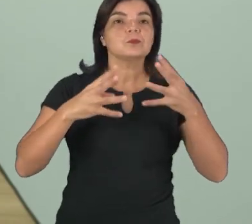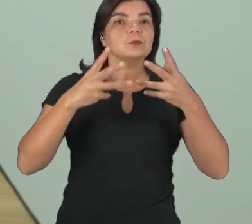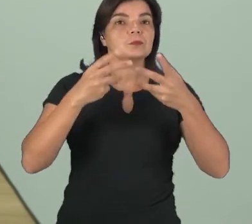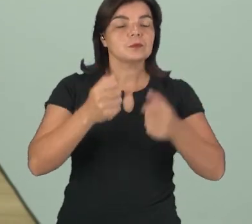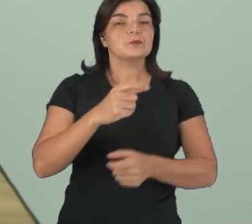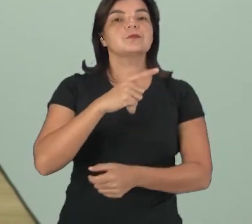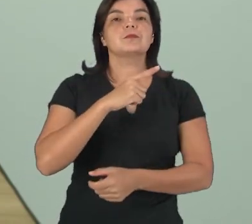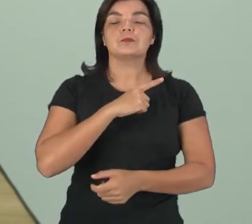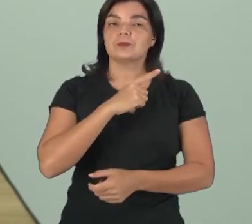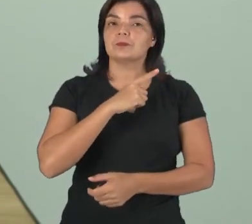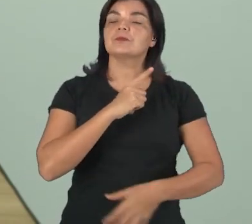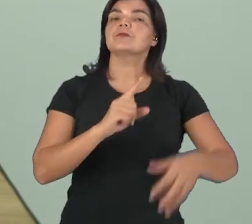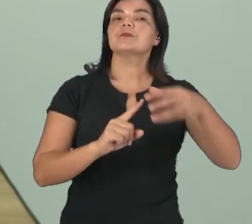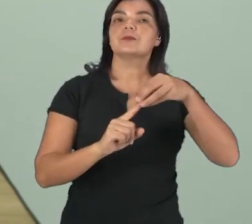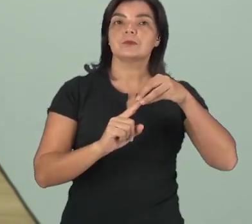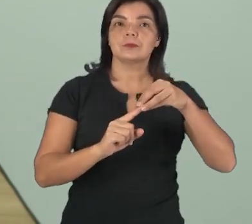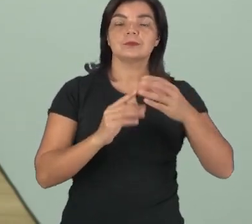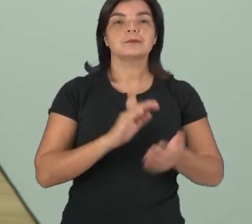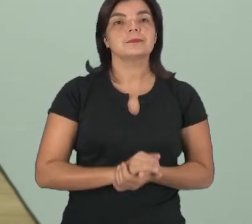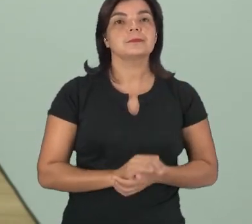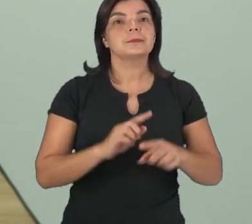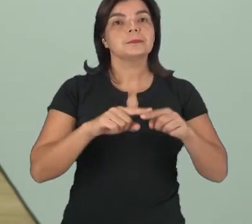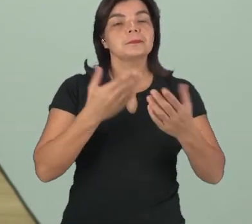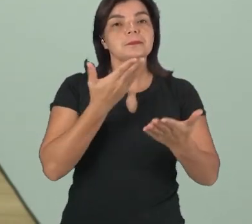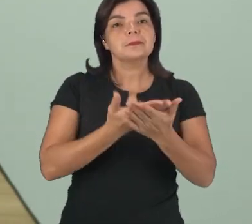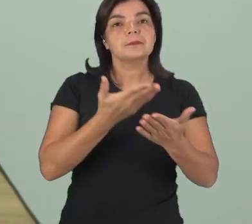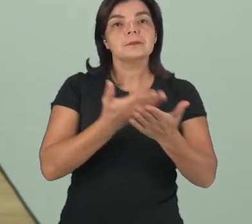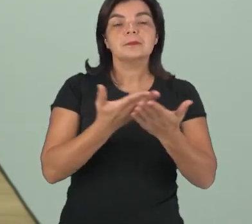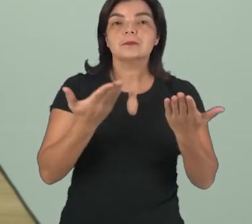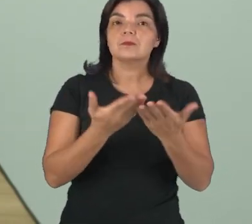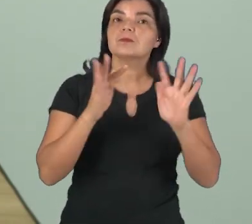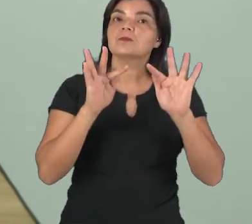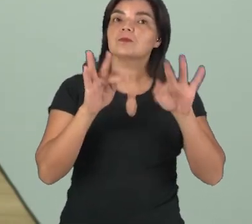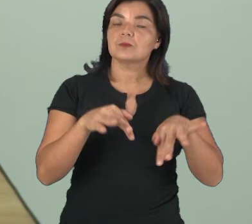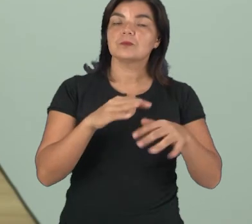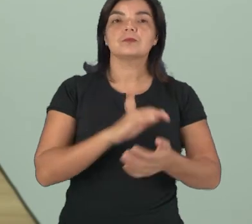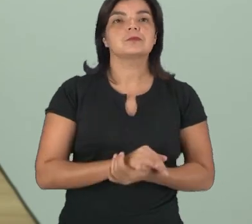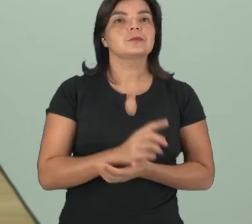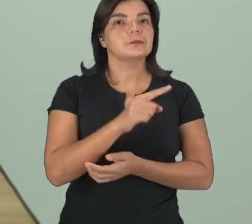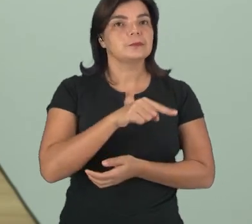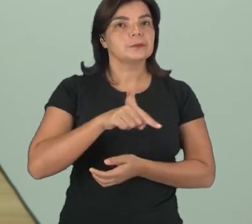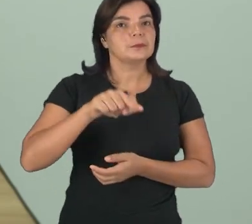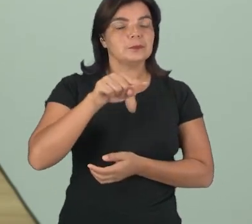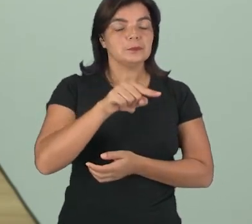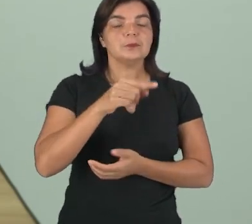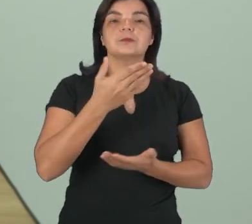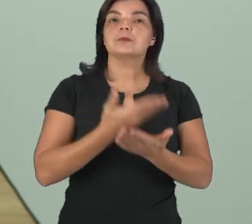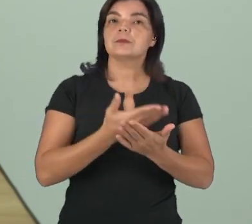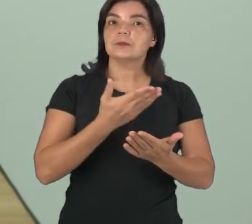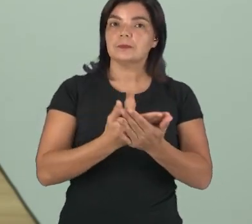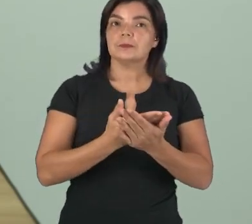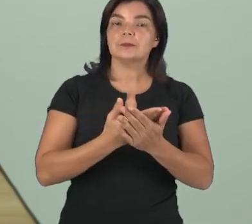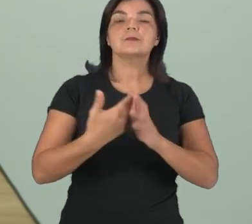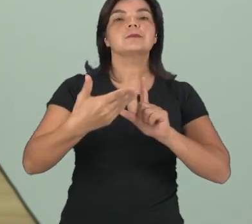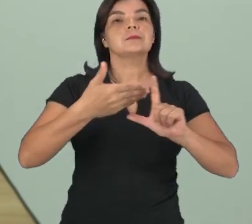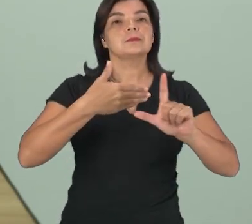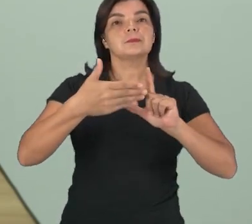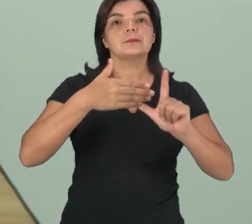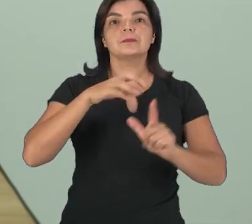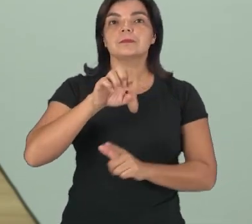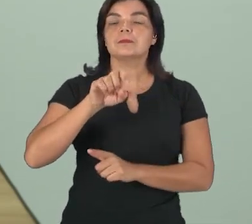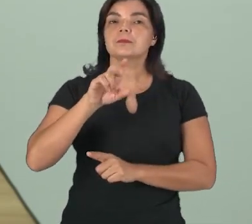têm a sua finalidade. Mas a nossa aula de hoje chegou ao fim. Mas para esta e outras aulas,